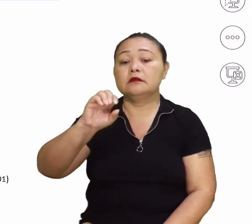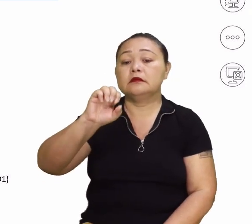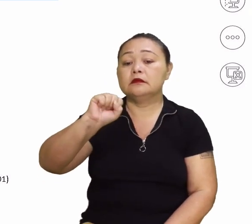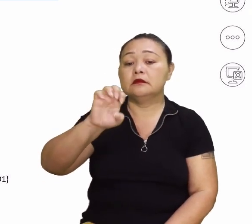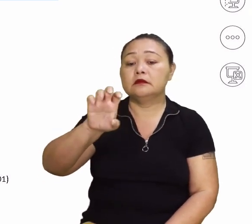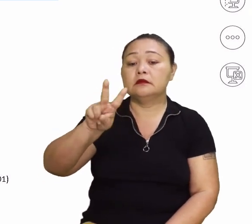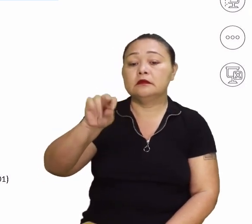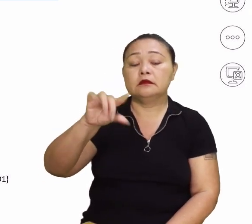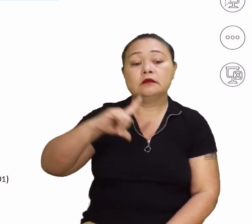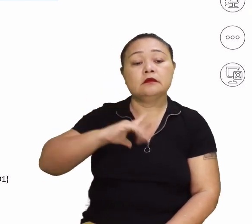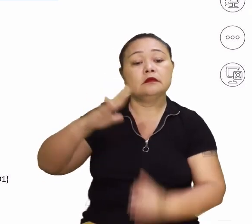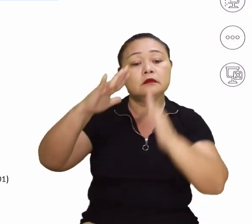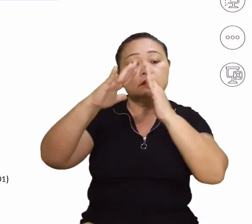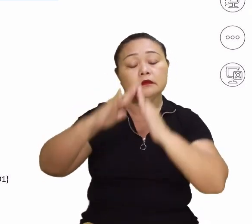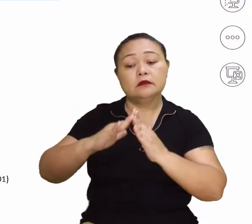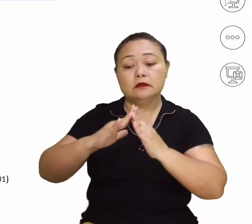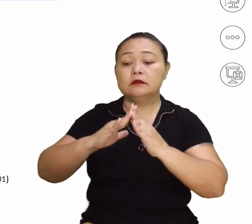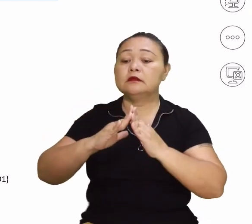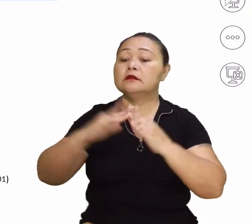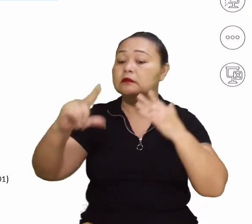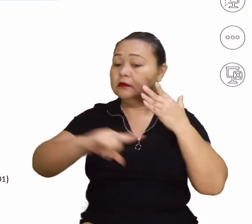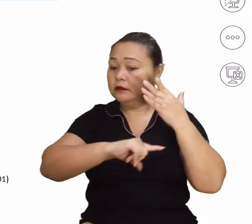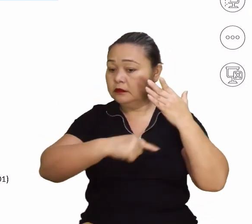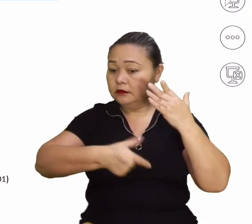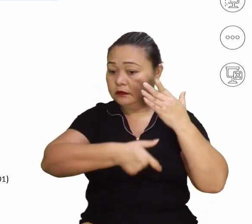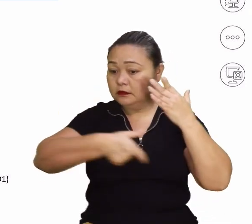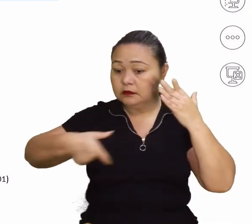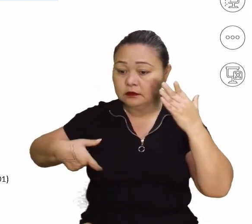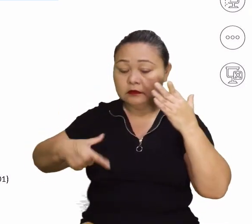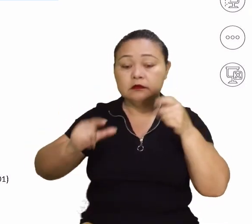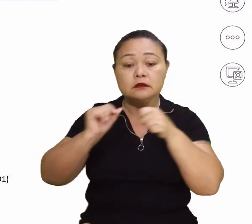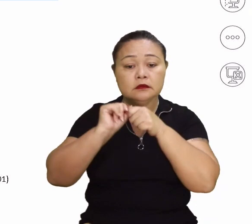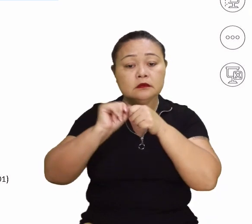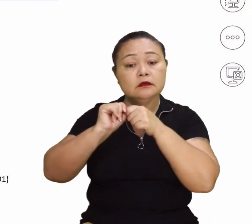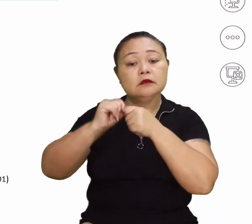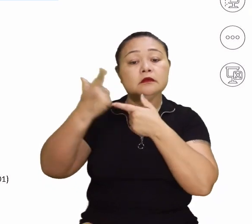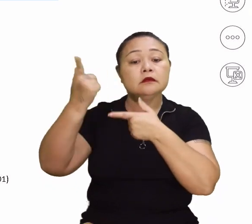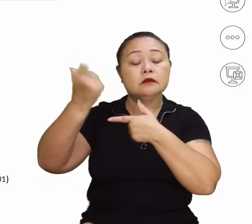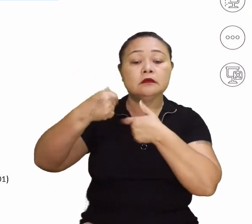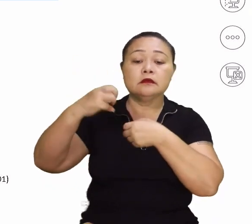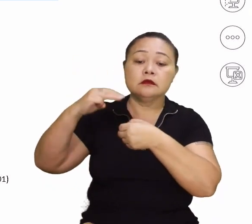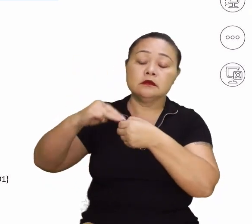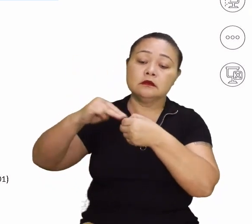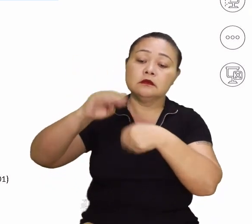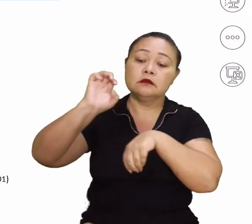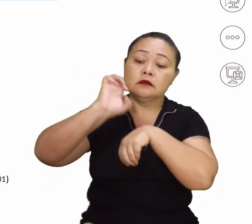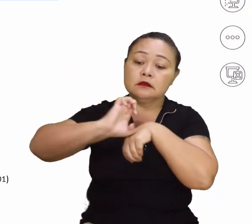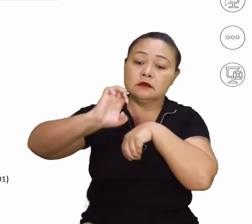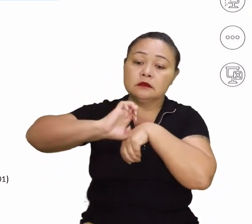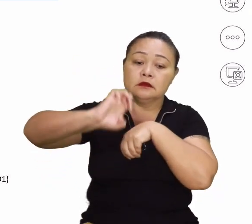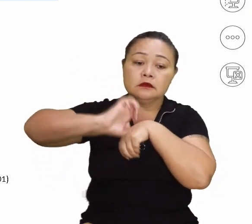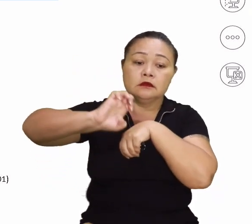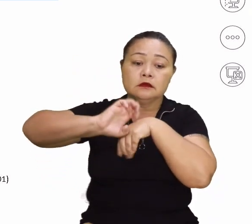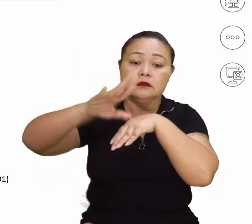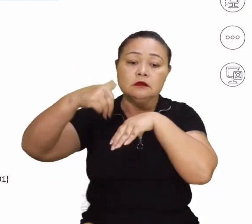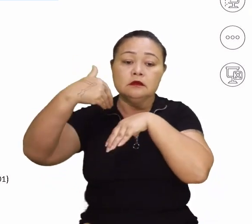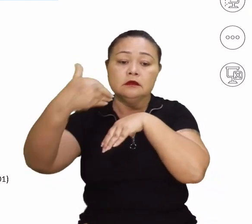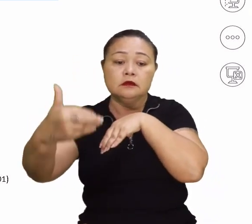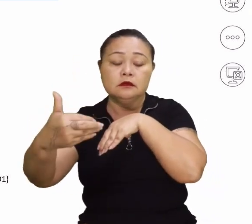lá? Os índios Cinta Larga, no município de Espigão do Oeste, abrangendo